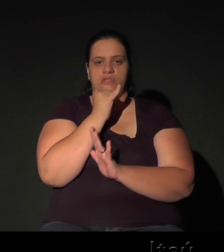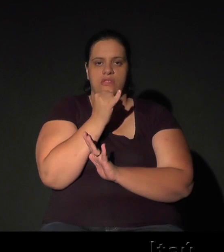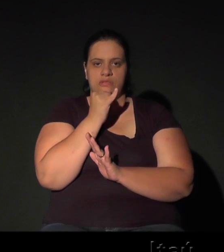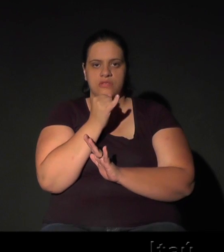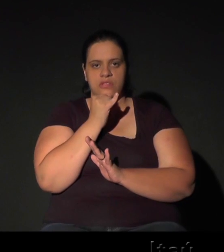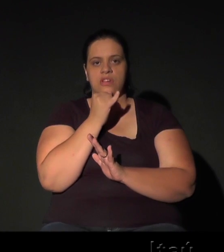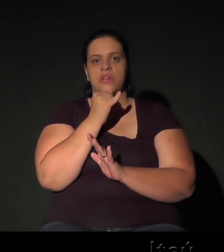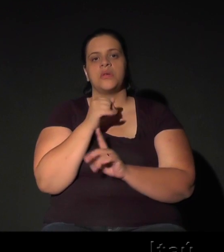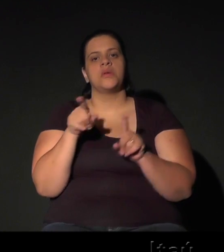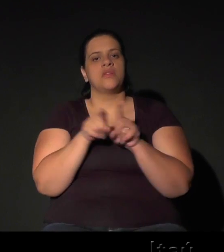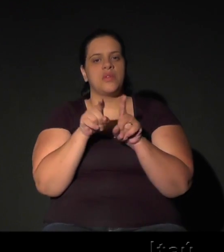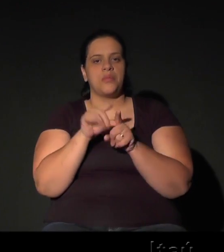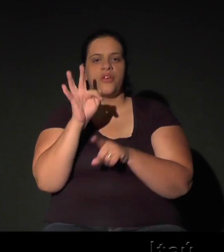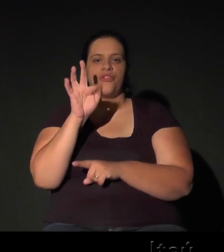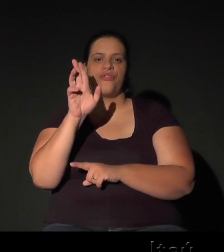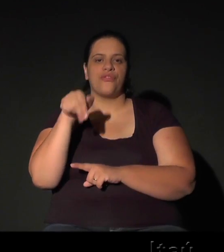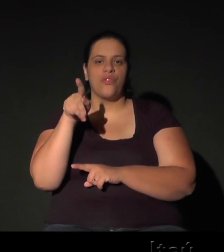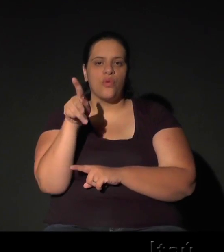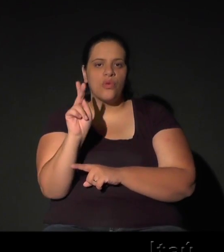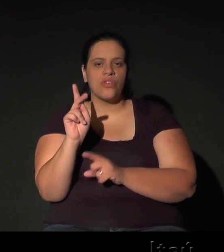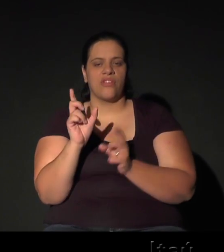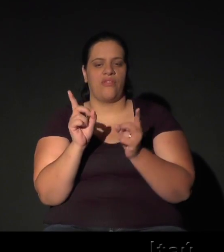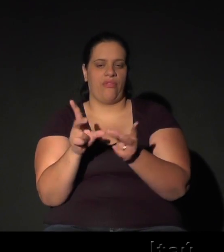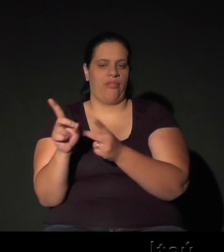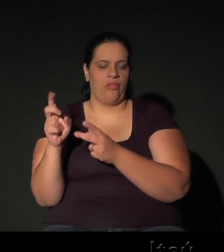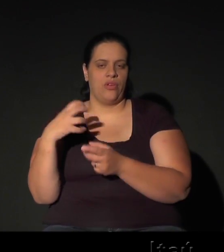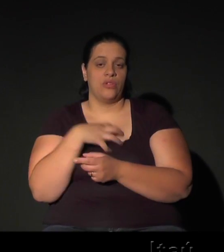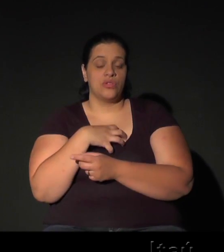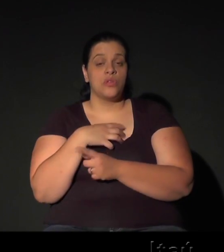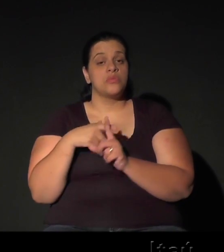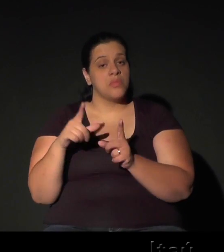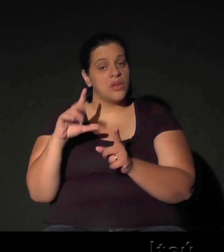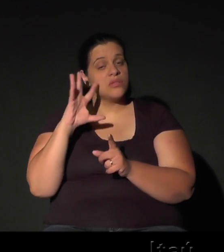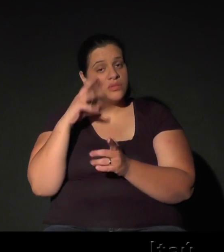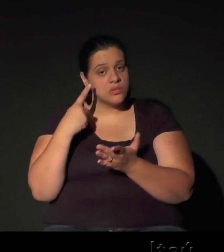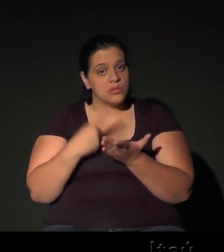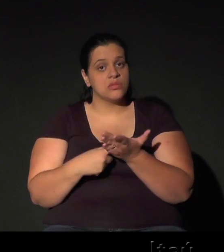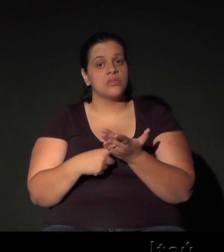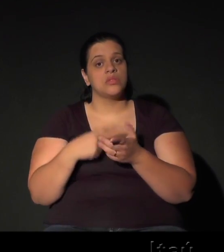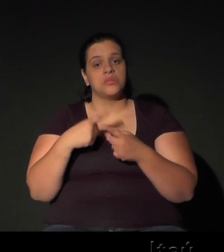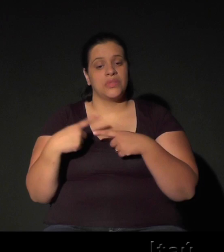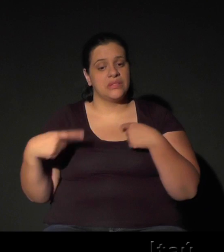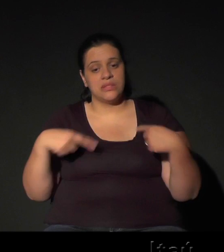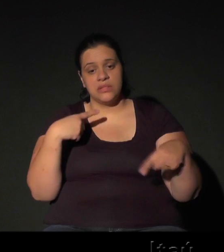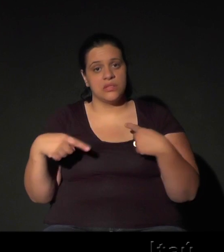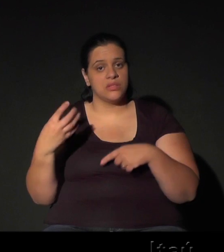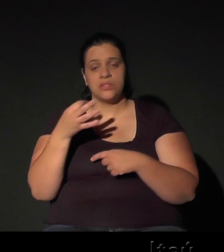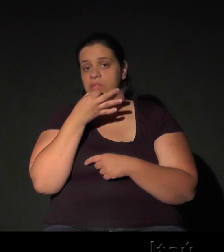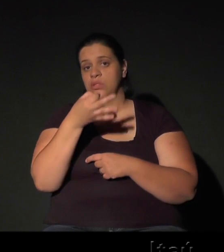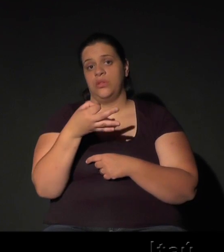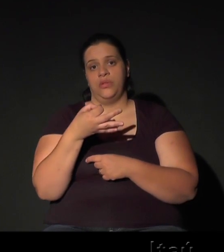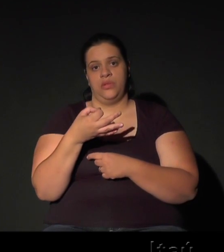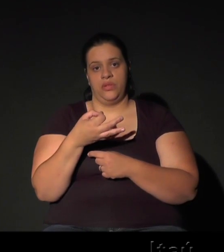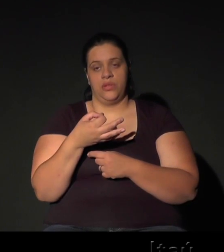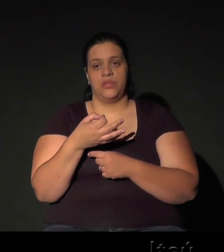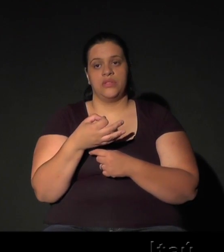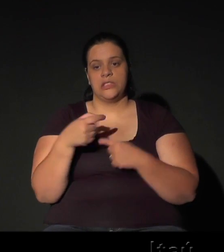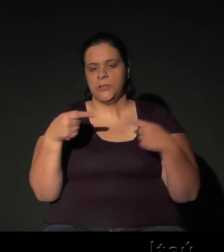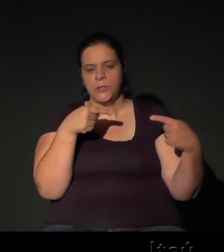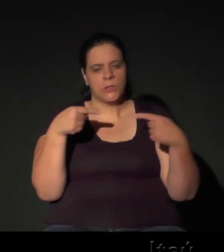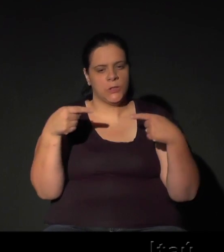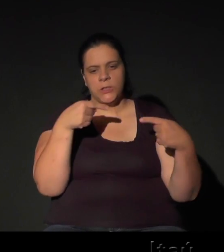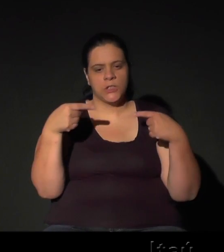exemplos o próprio funk que é comercializado mas ele é decisivo para uma disputa de narrativa é decisivo para uma disputa